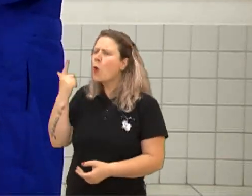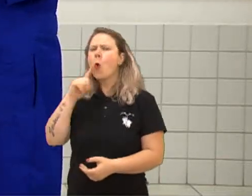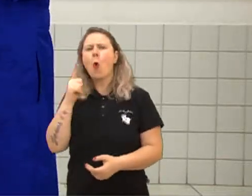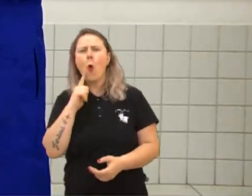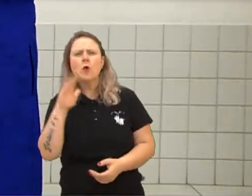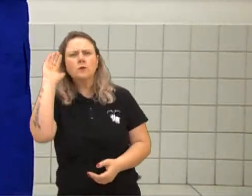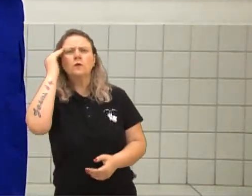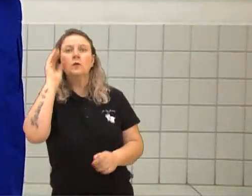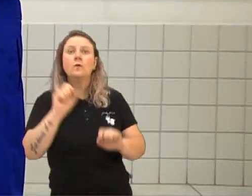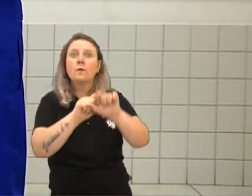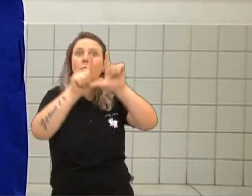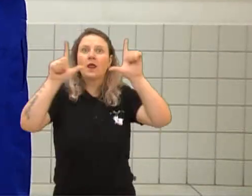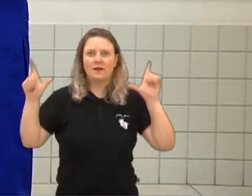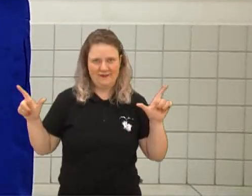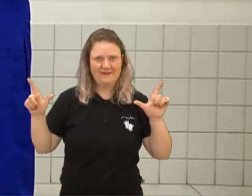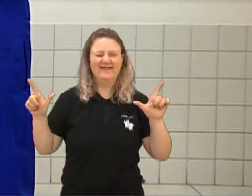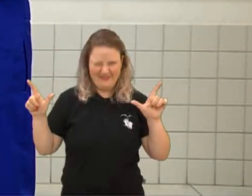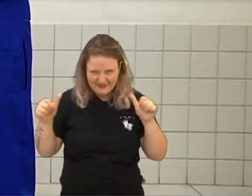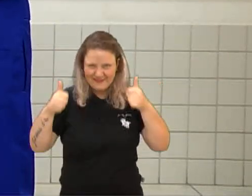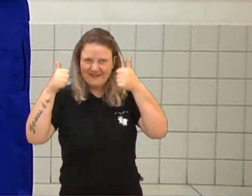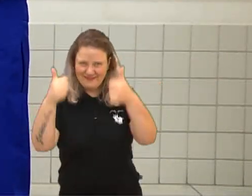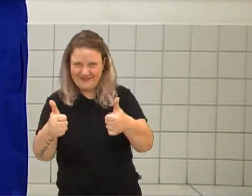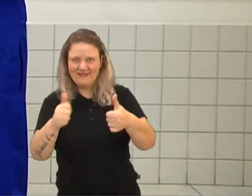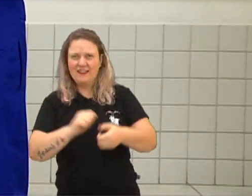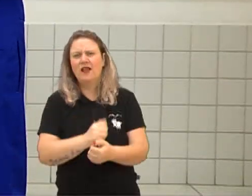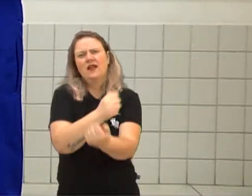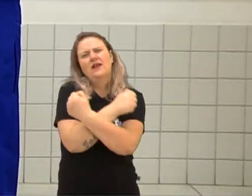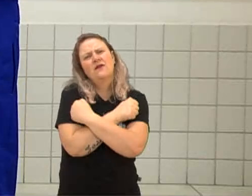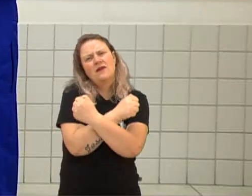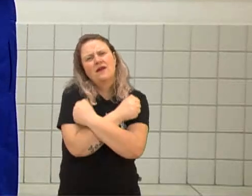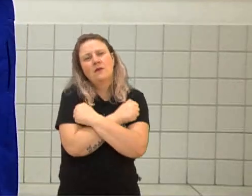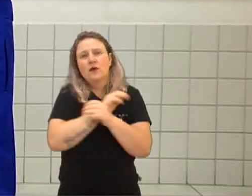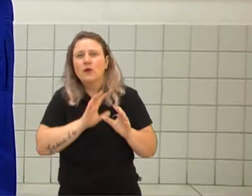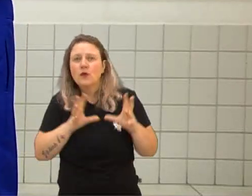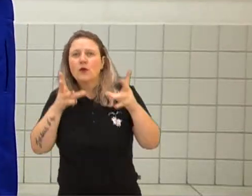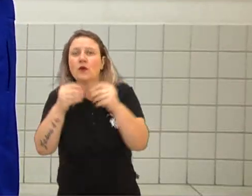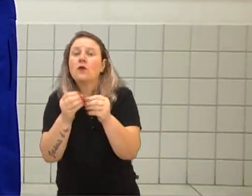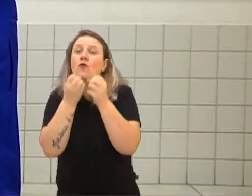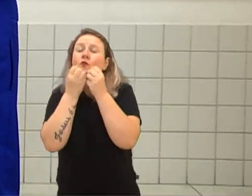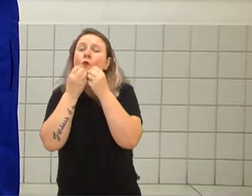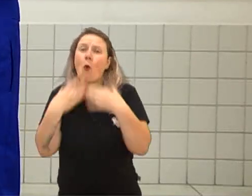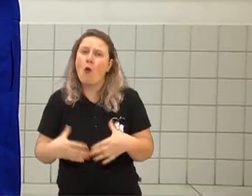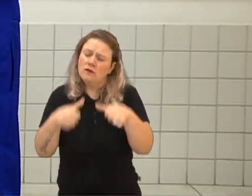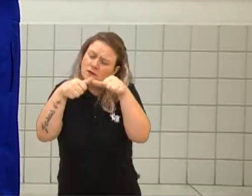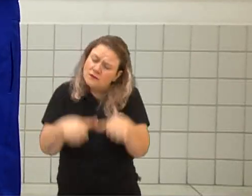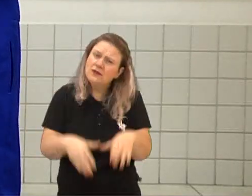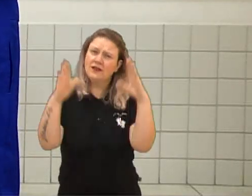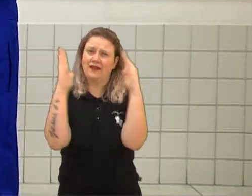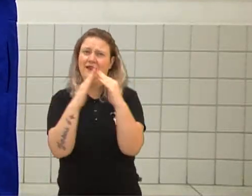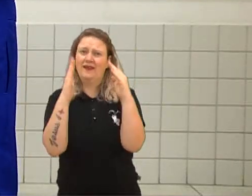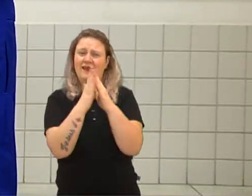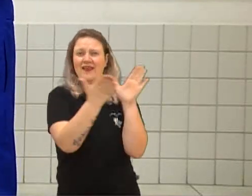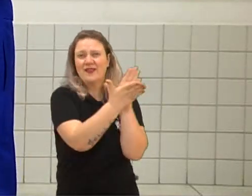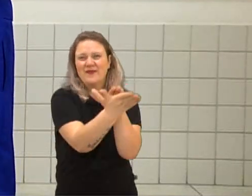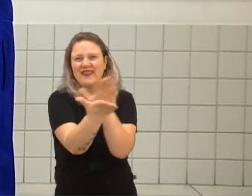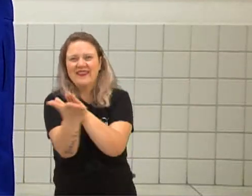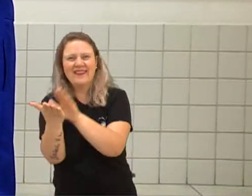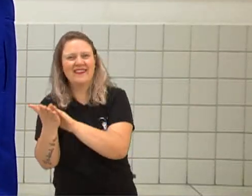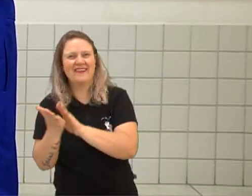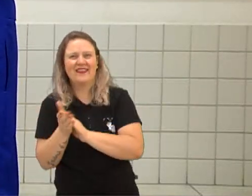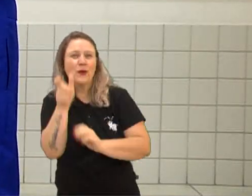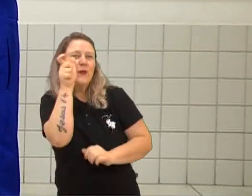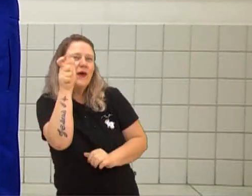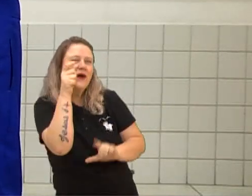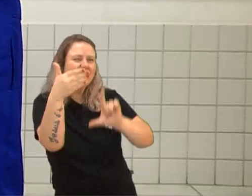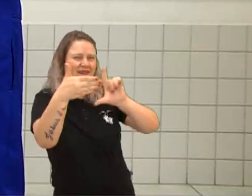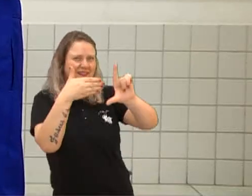conseguiram entender alguma coisa. Então, aquele abraço para vocês, fiquem bem, fiquem em casa e parabéns por estarem aí